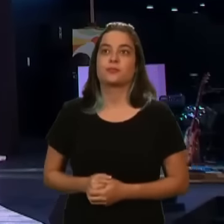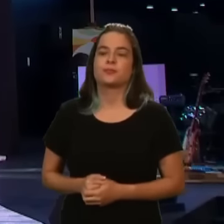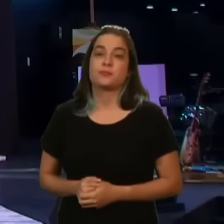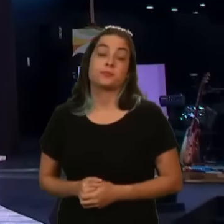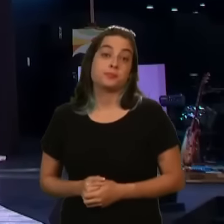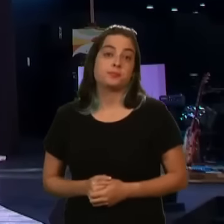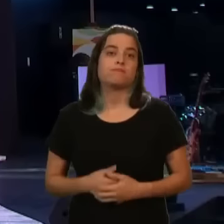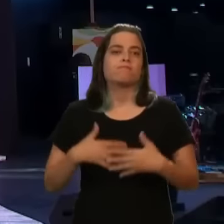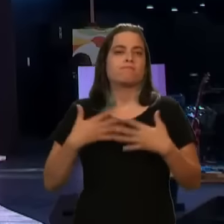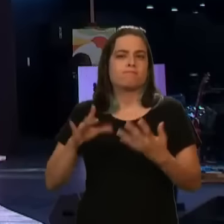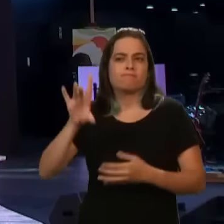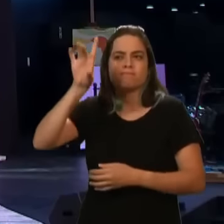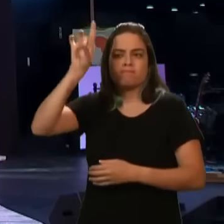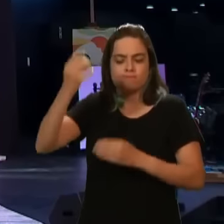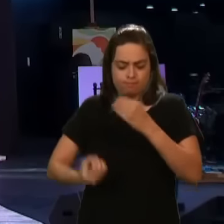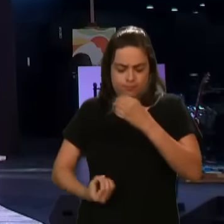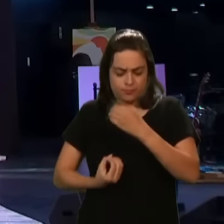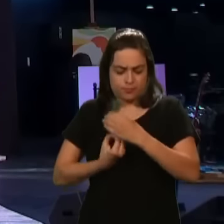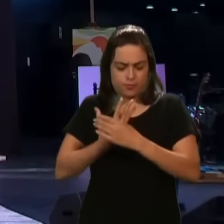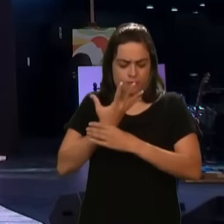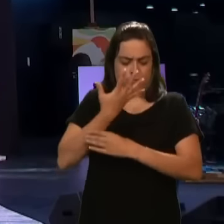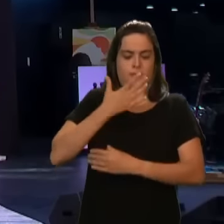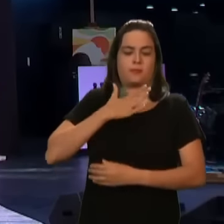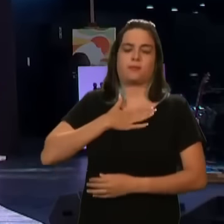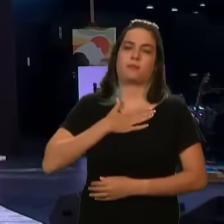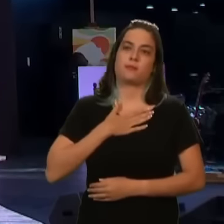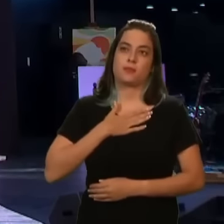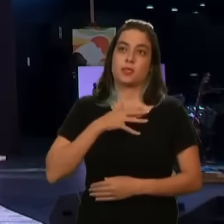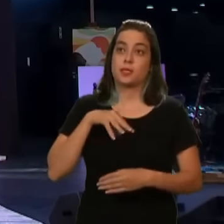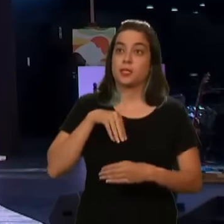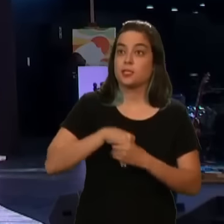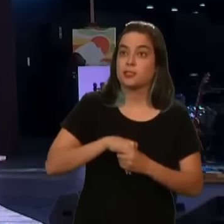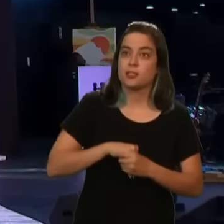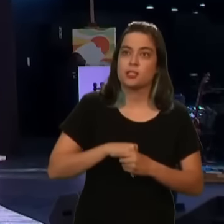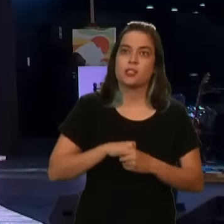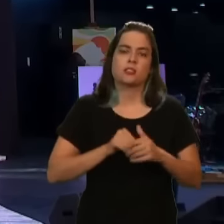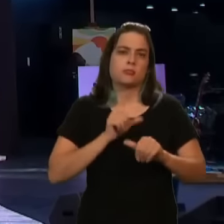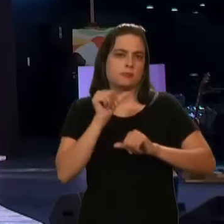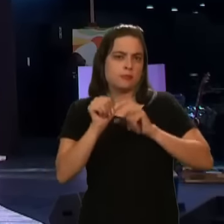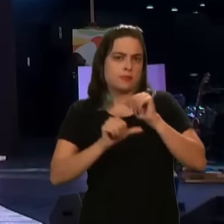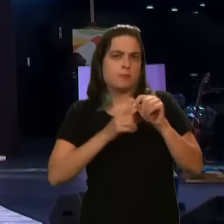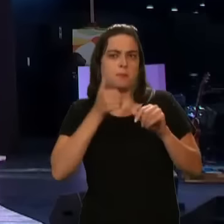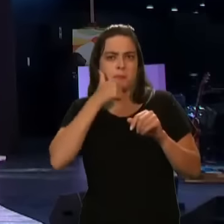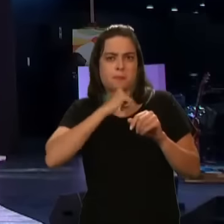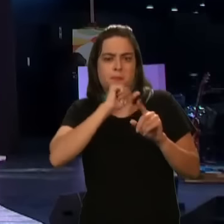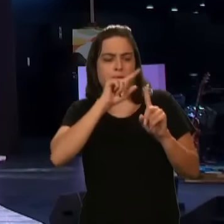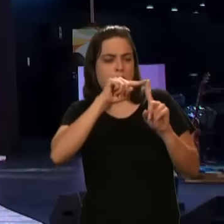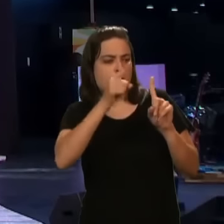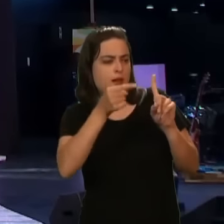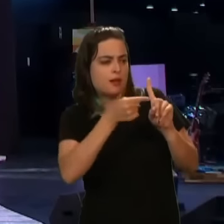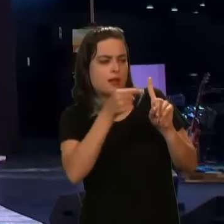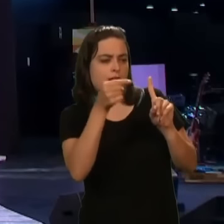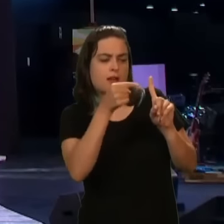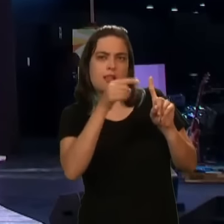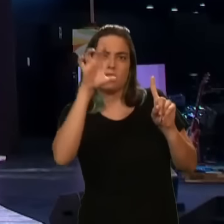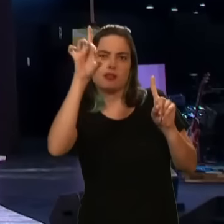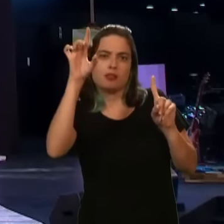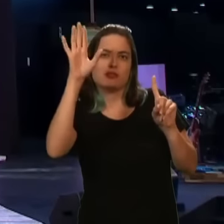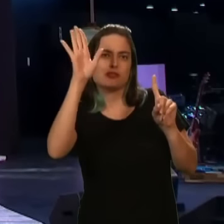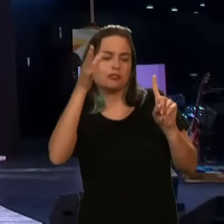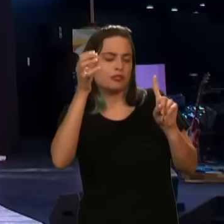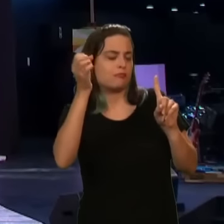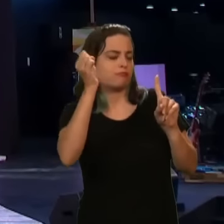tu formaste o meu interior, tu me teceste no ventre de minha mãe. Graças te